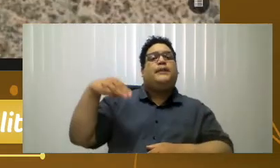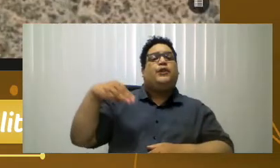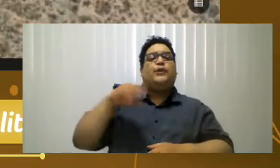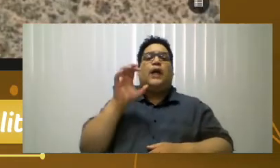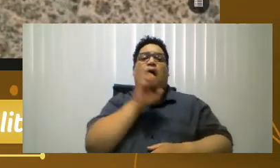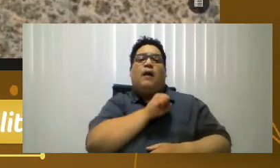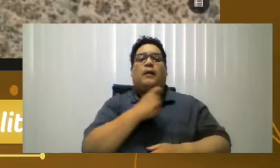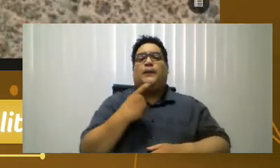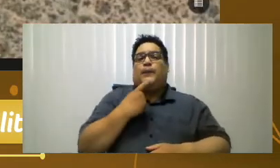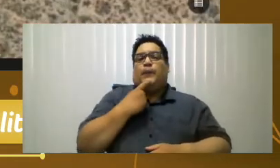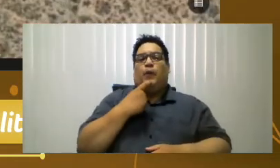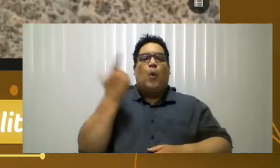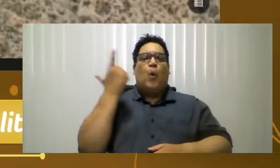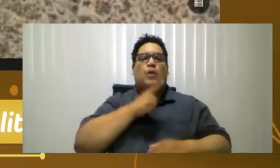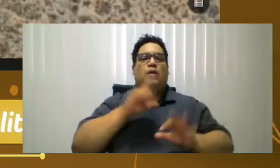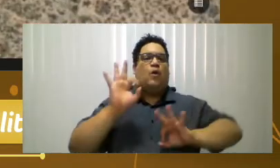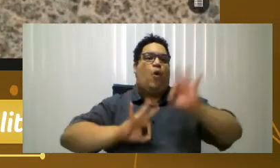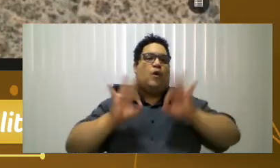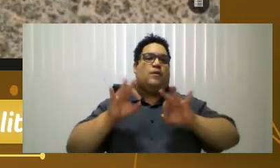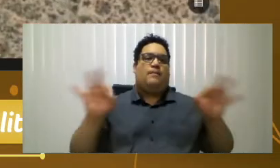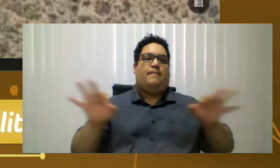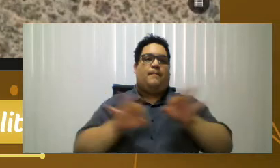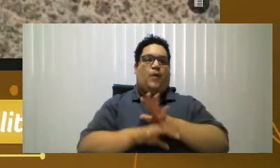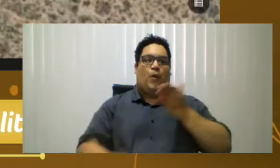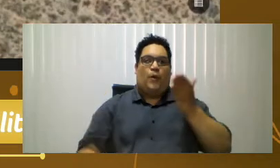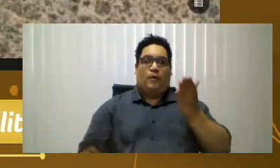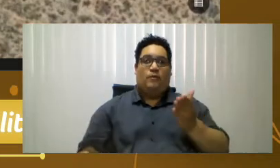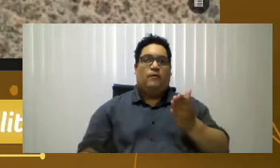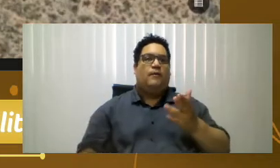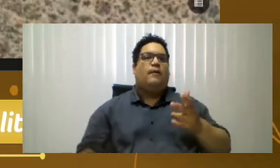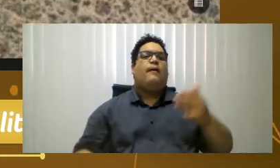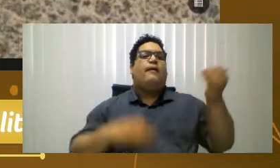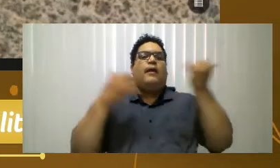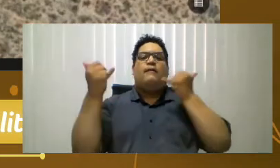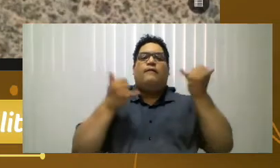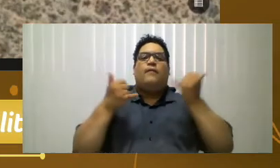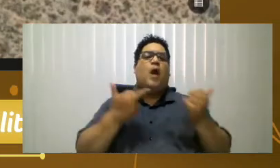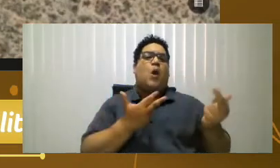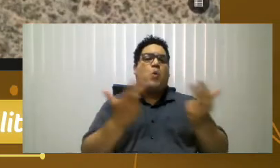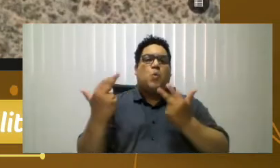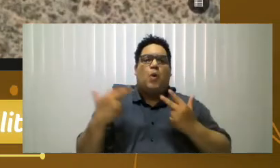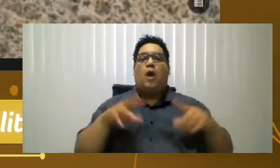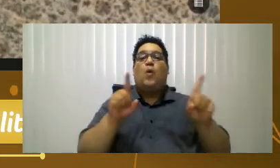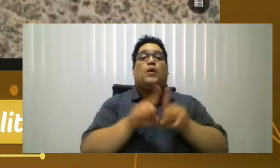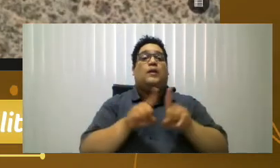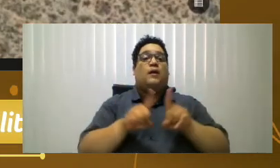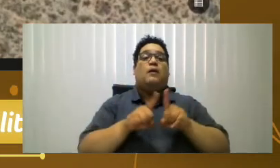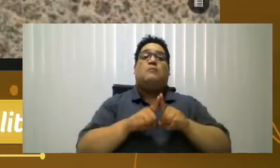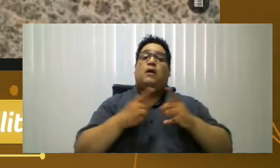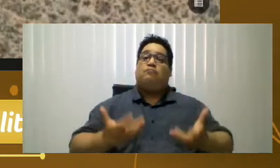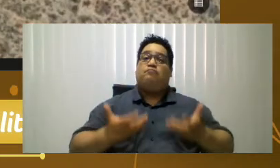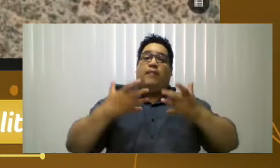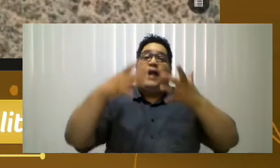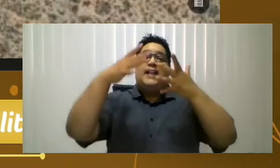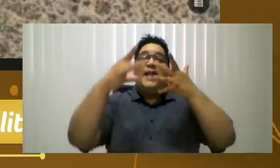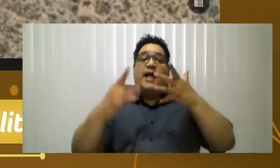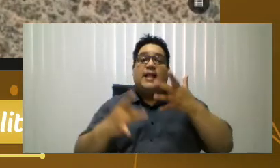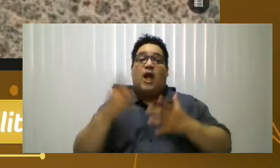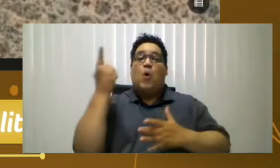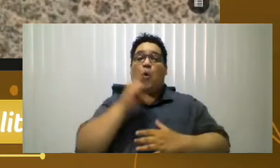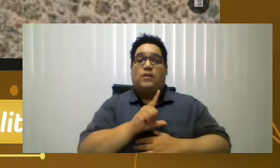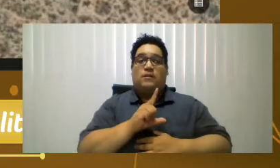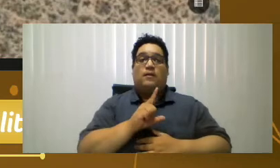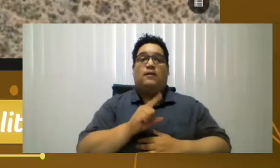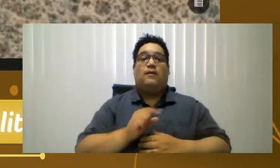gente consegue confeccioná-la com as mesmas informações e até com maior riqueza, tá? Que a gente consegue, como